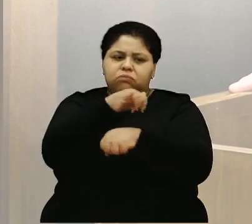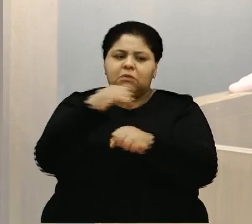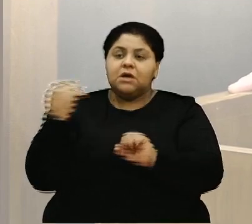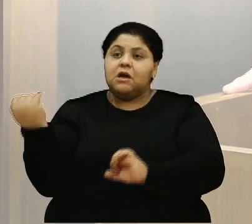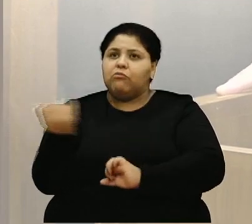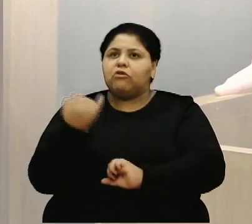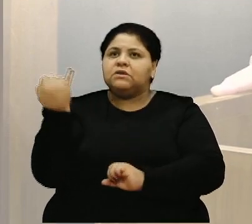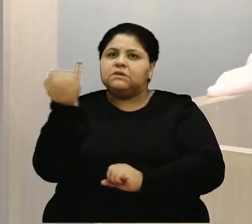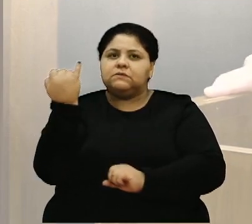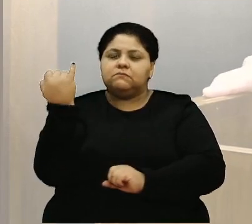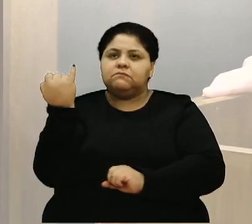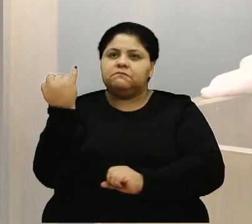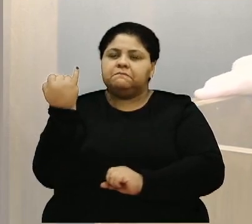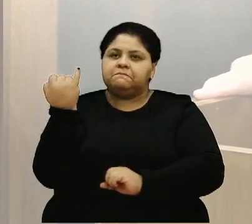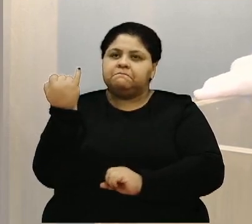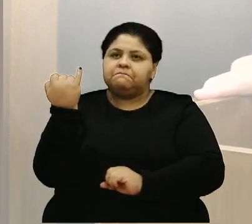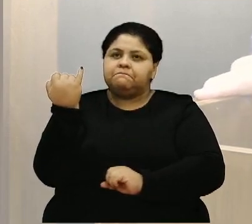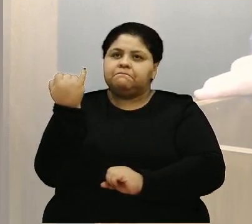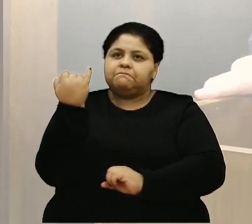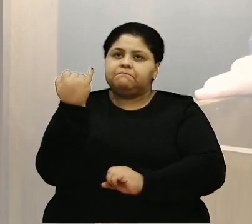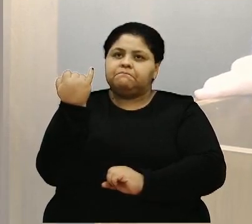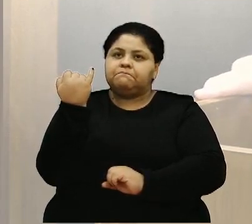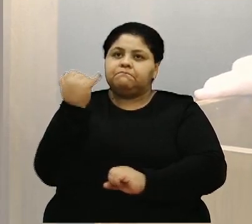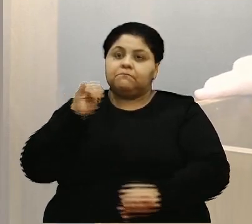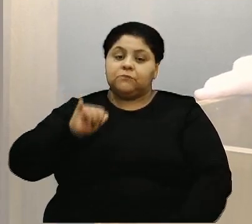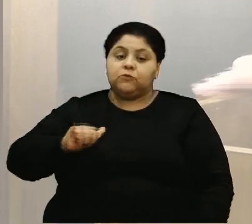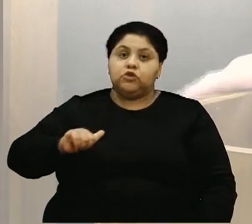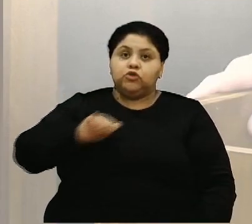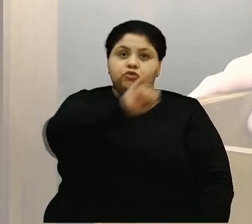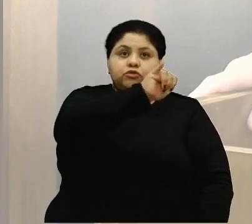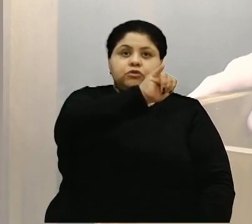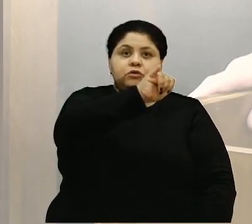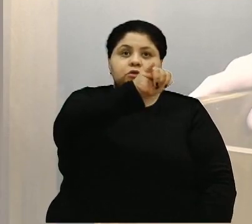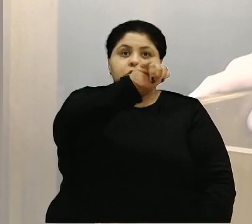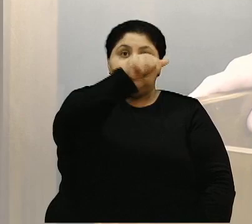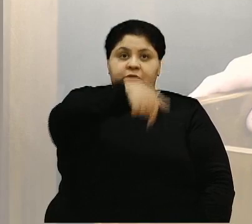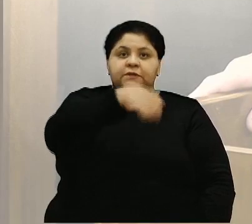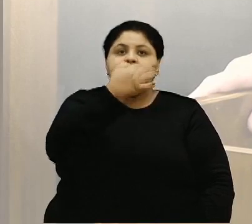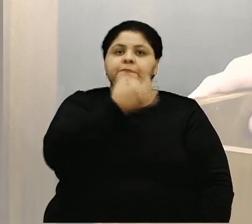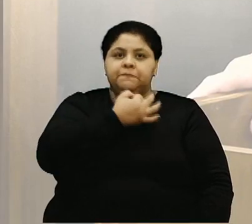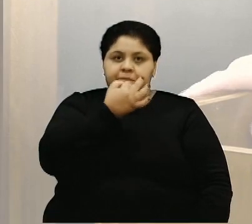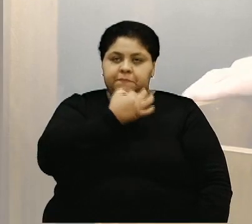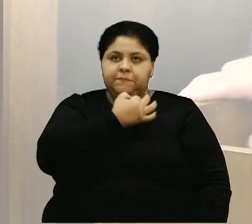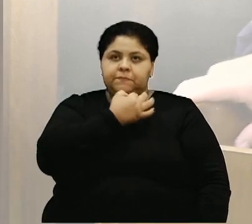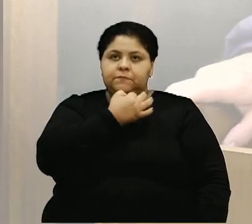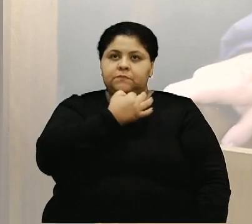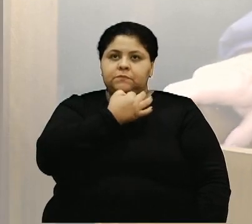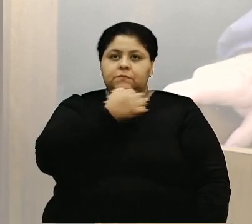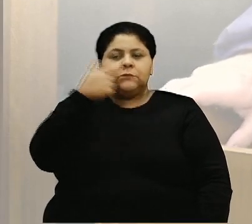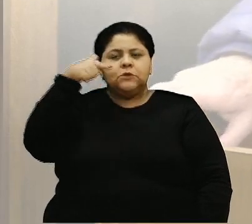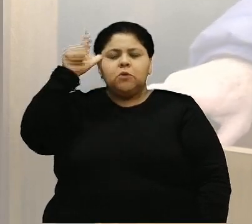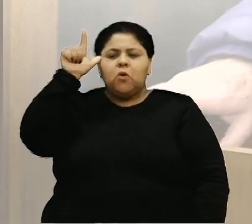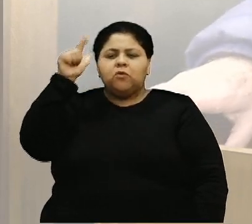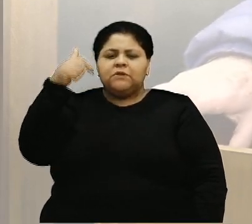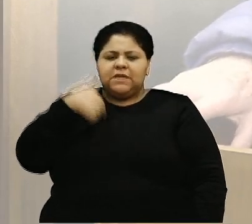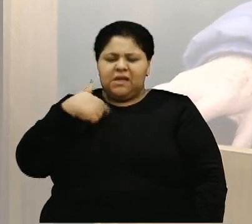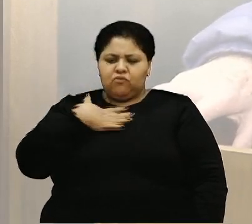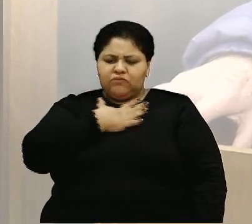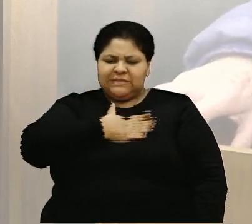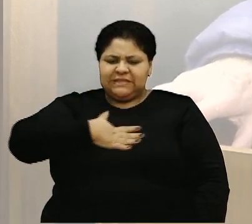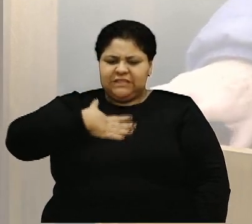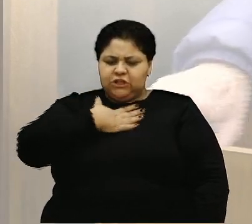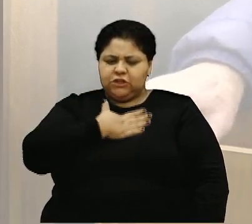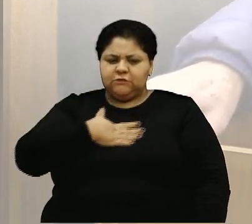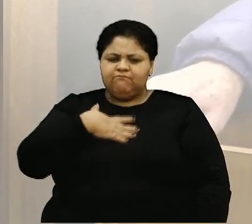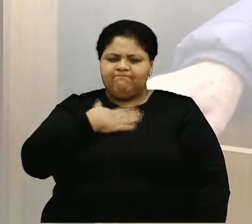importância do aeroporto Hugo Cantergiani, e ontem eu senti